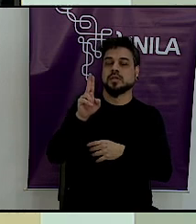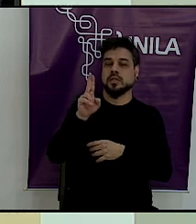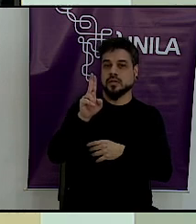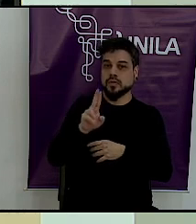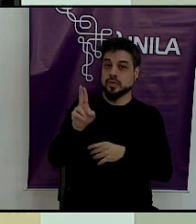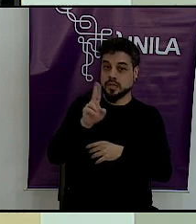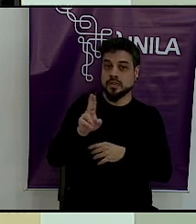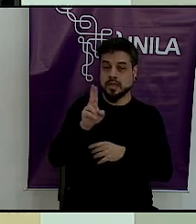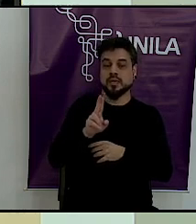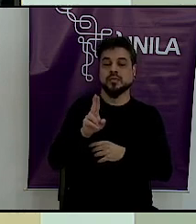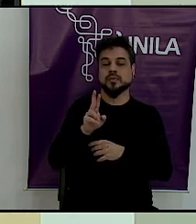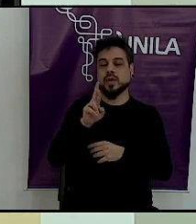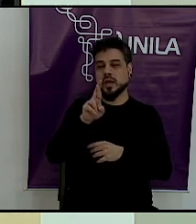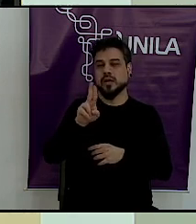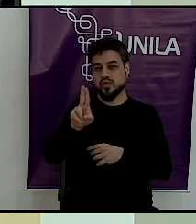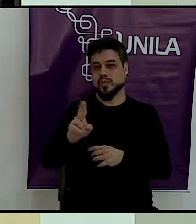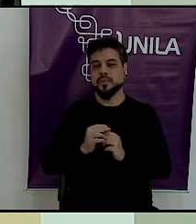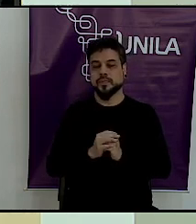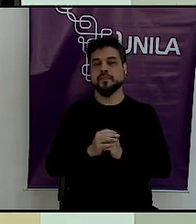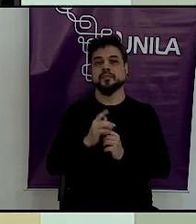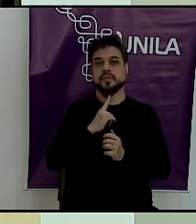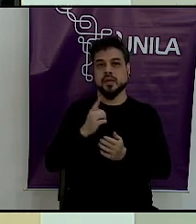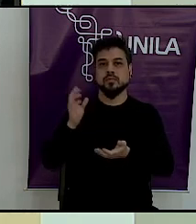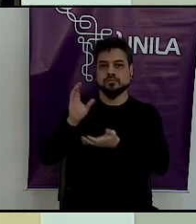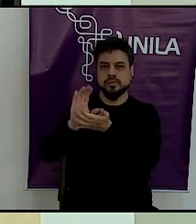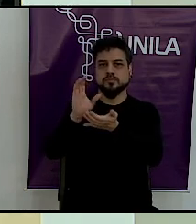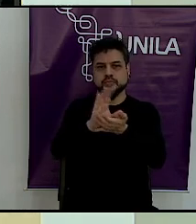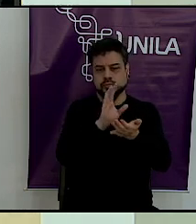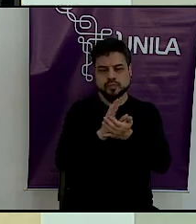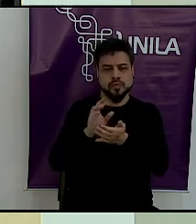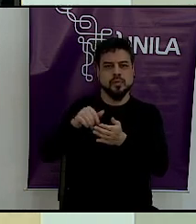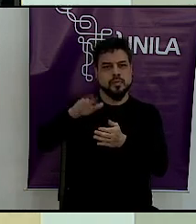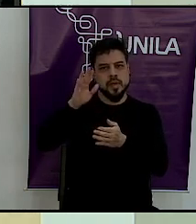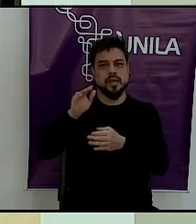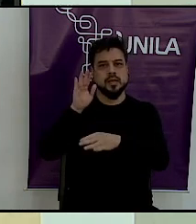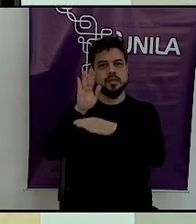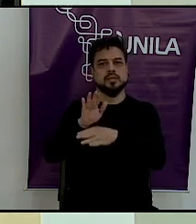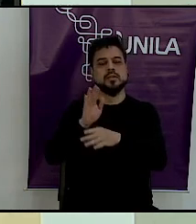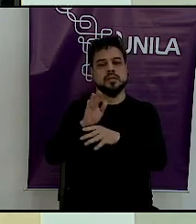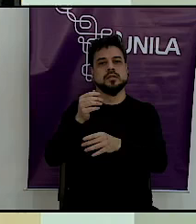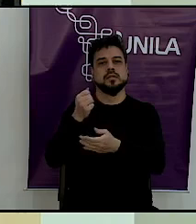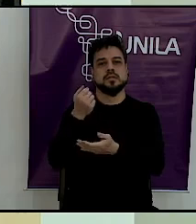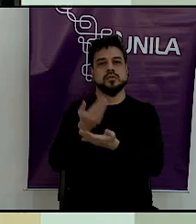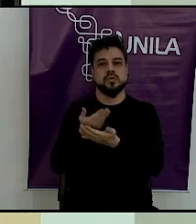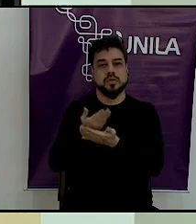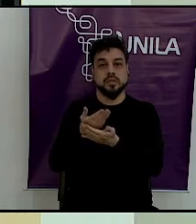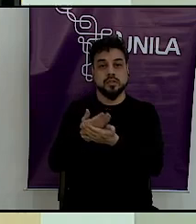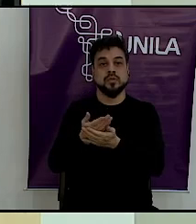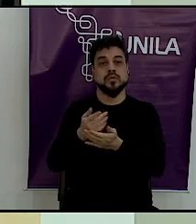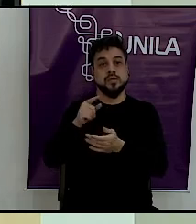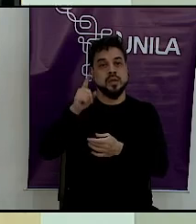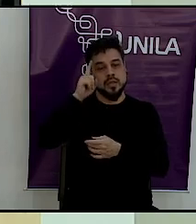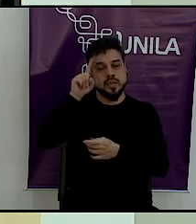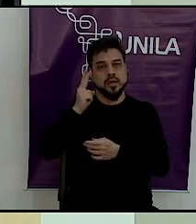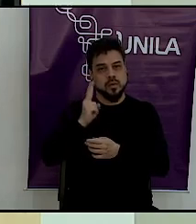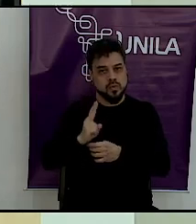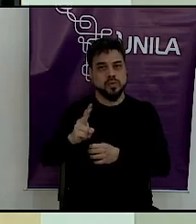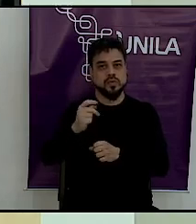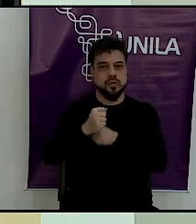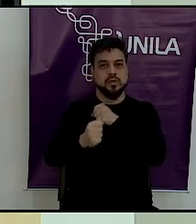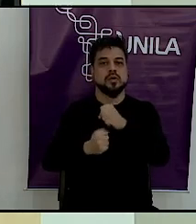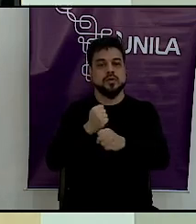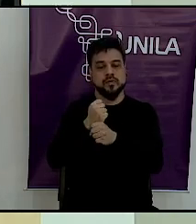do ano. Então a gente de fato tem investido muito em assistência estudantil e isso, a ideia é continuar sendo feita para o próximo